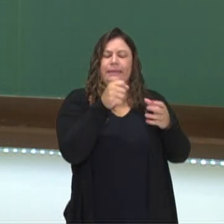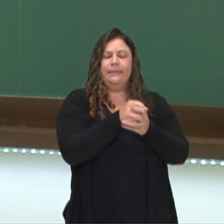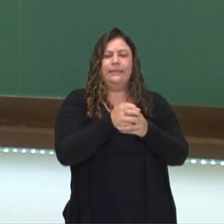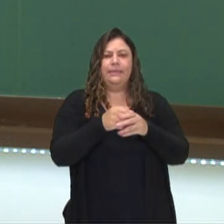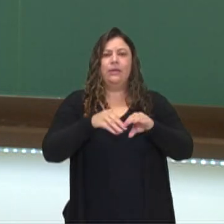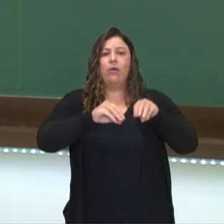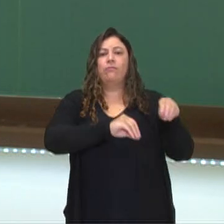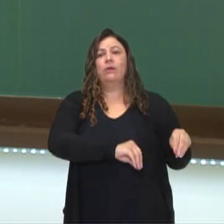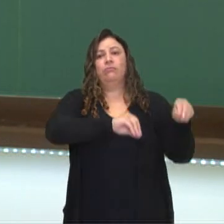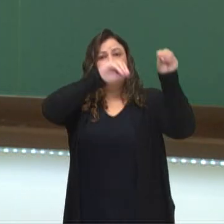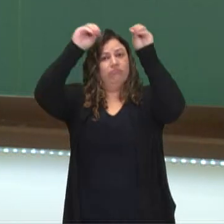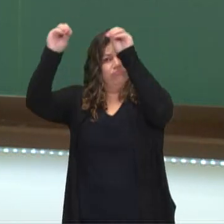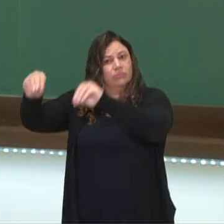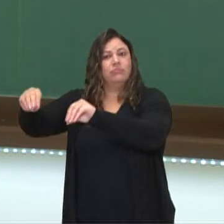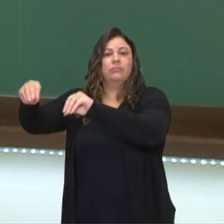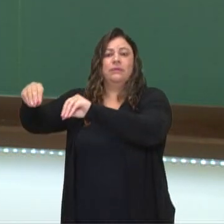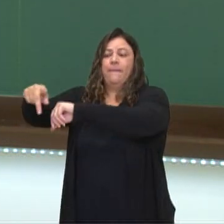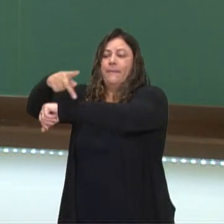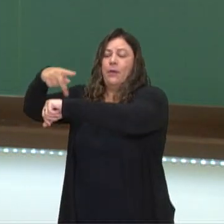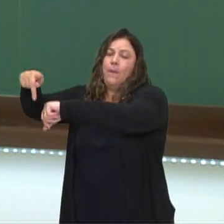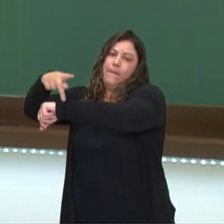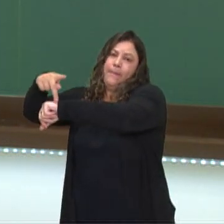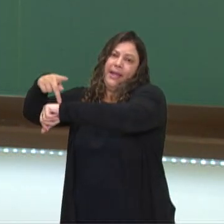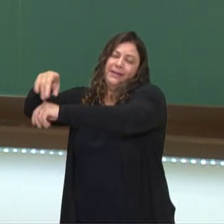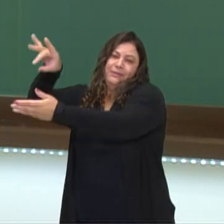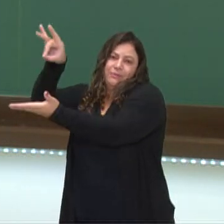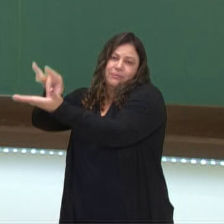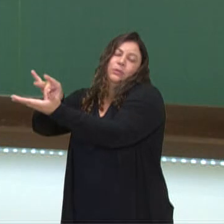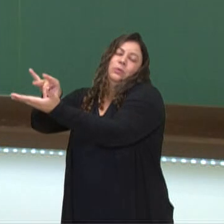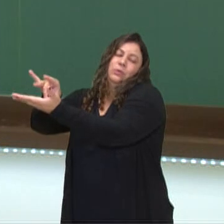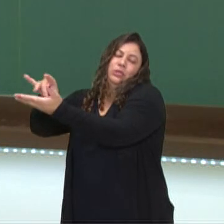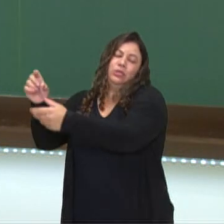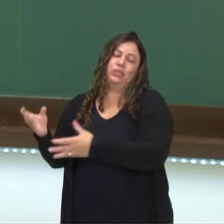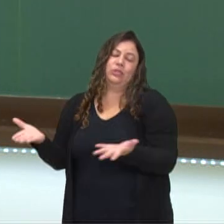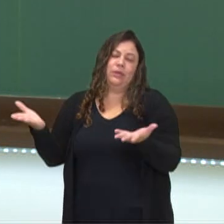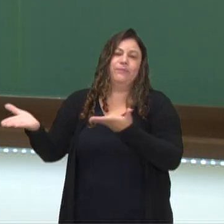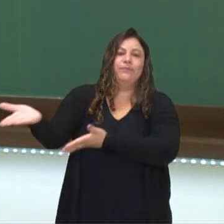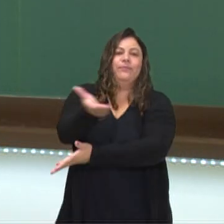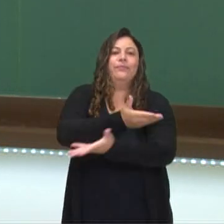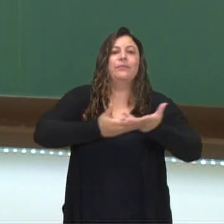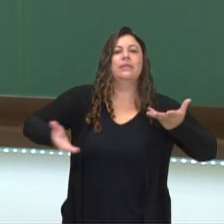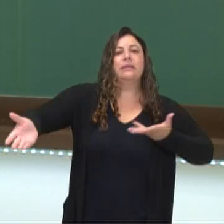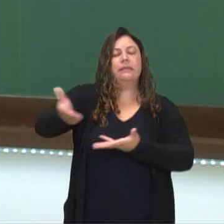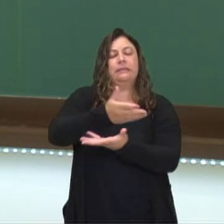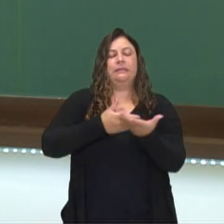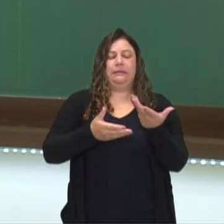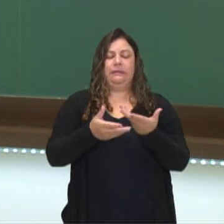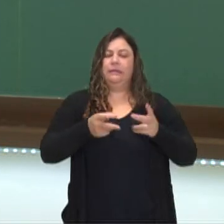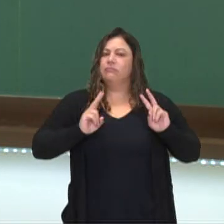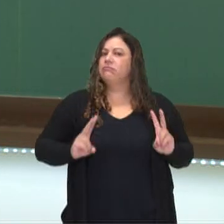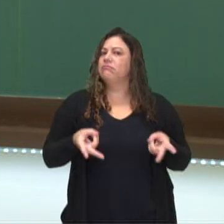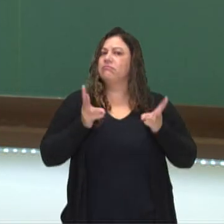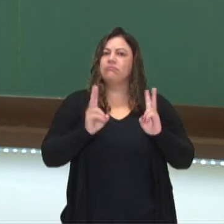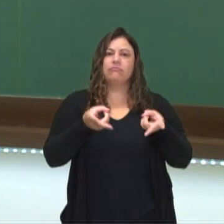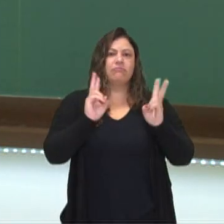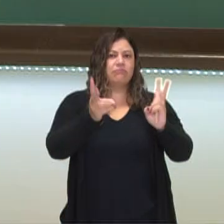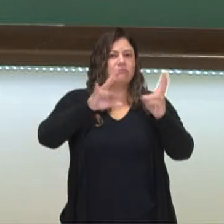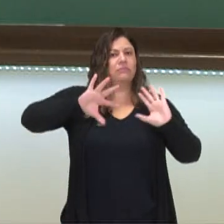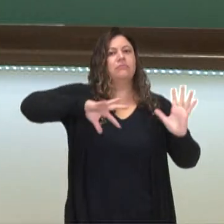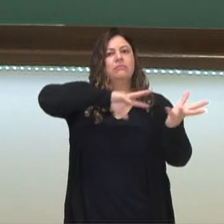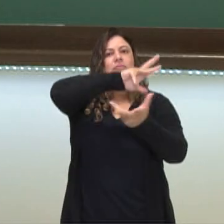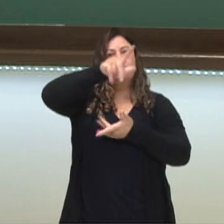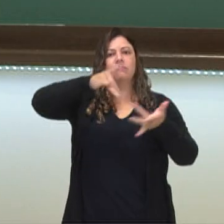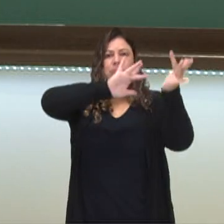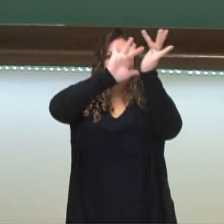para a matriz. Então, essa circulação de capital, ela se dá de forma constante nesse mundo globalizado. E